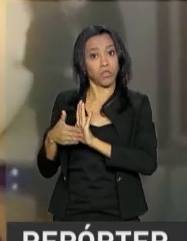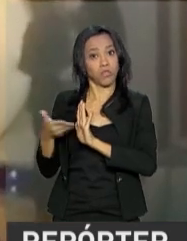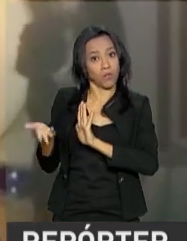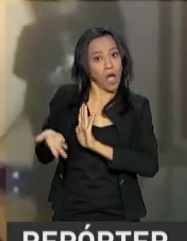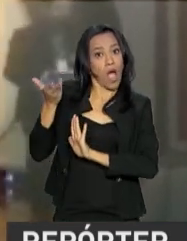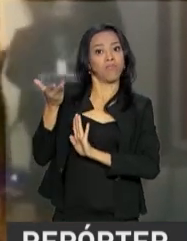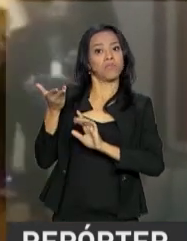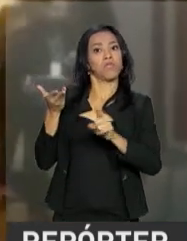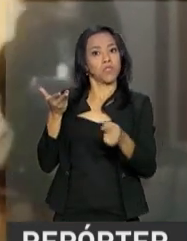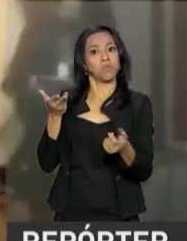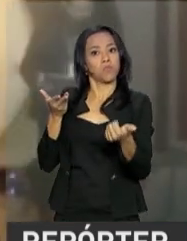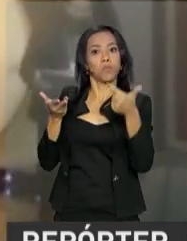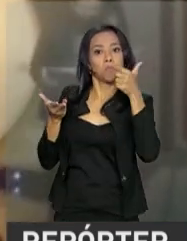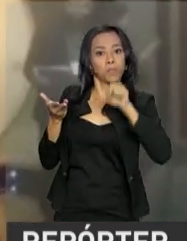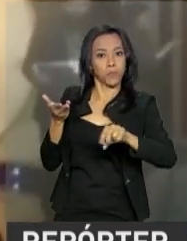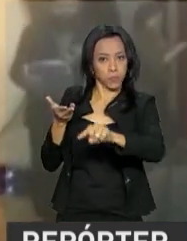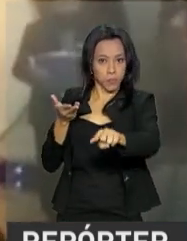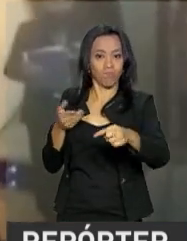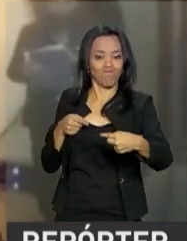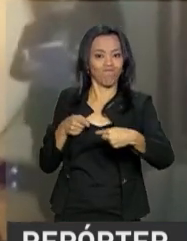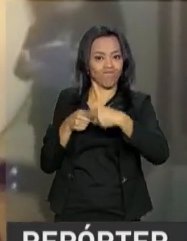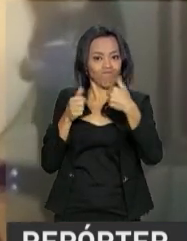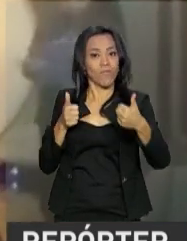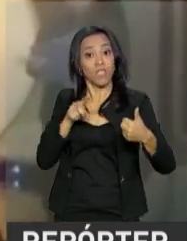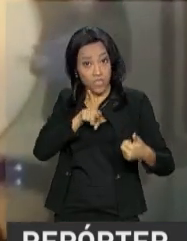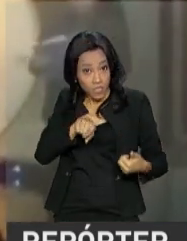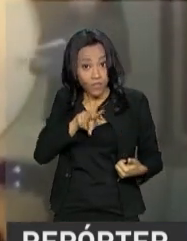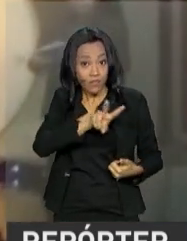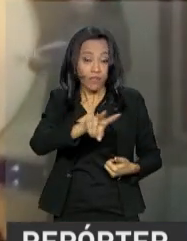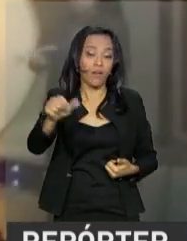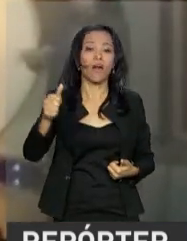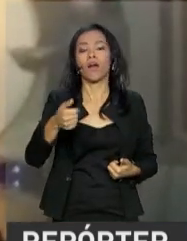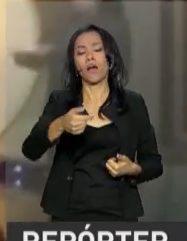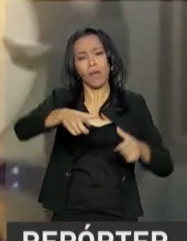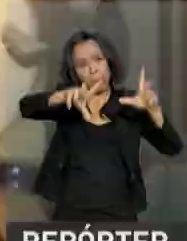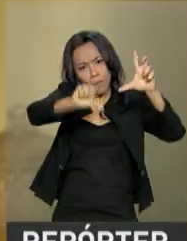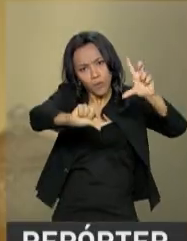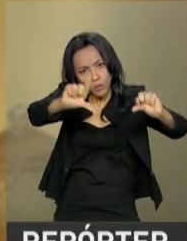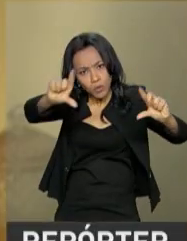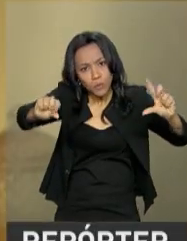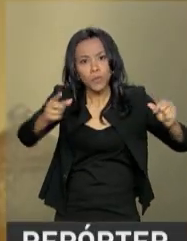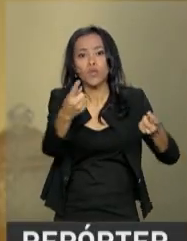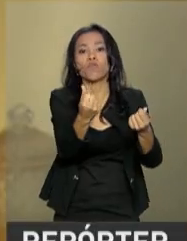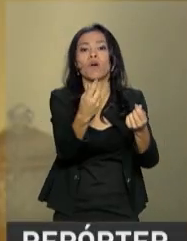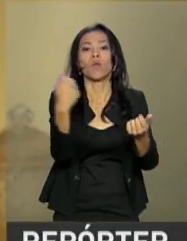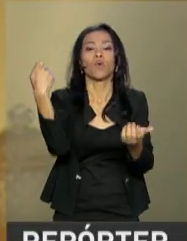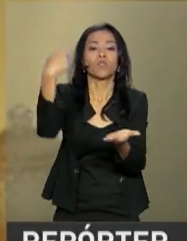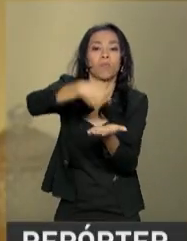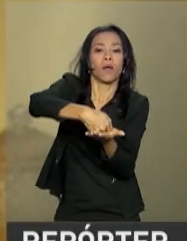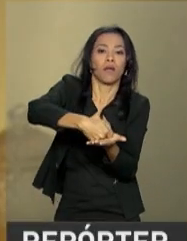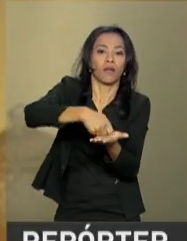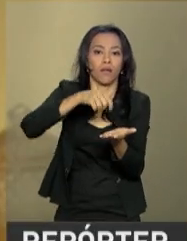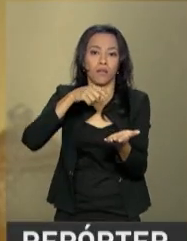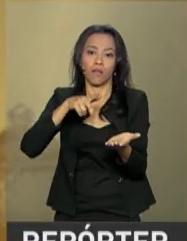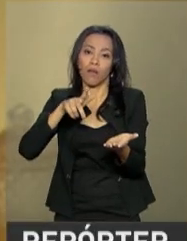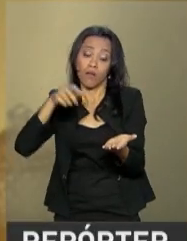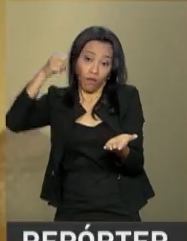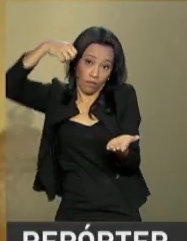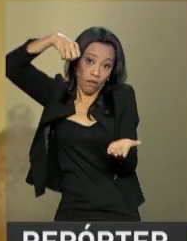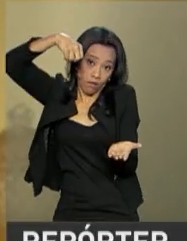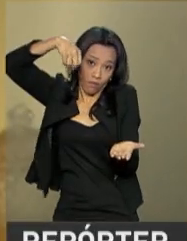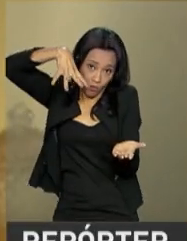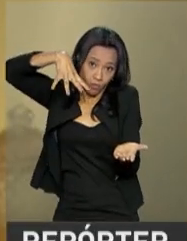Energia Elétrica. E isso vai impactar no bolso do consumidor brasileiro. Ao invés de agregar um custo